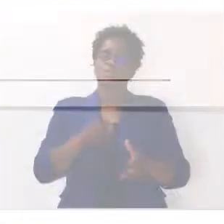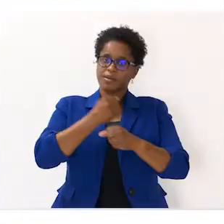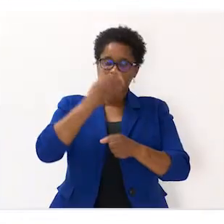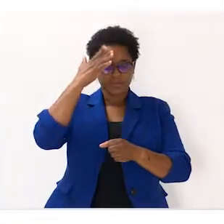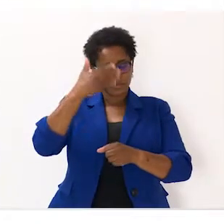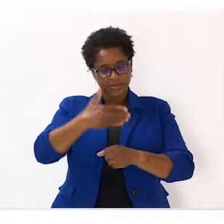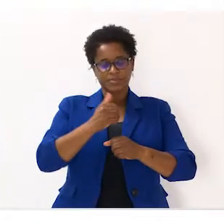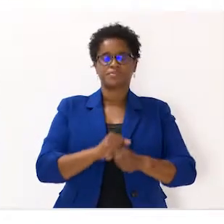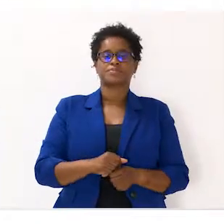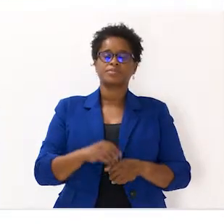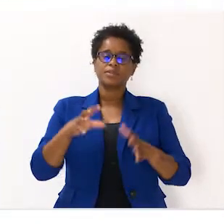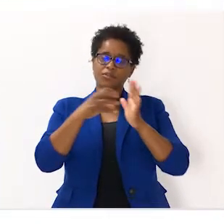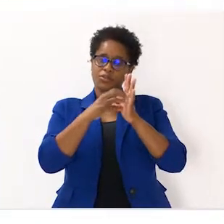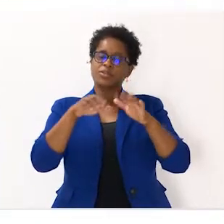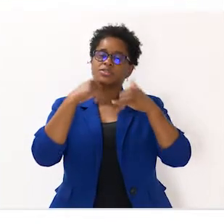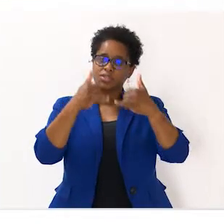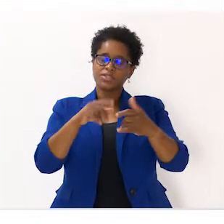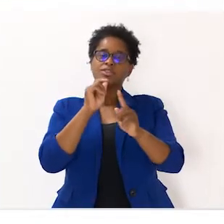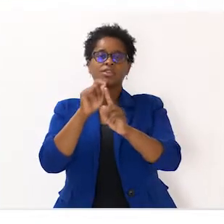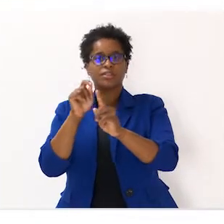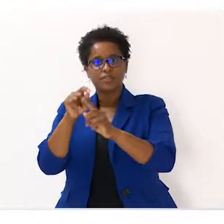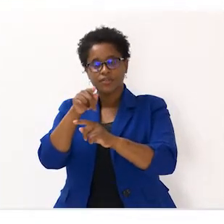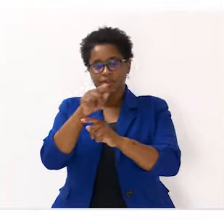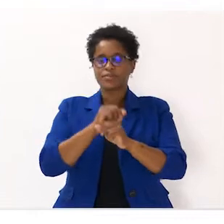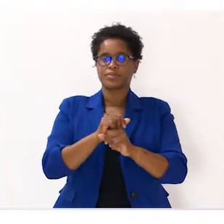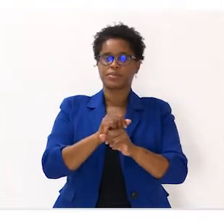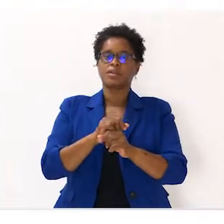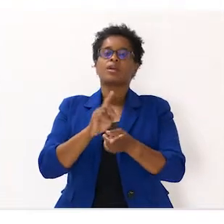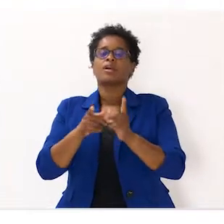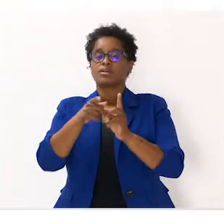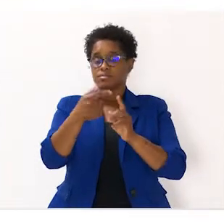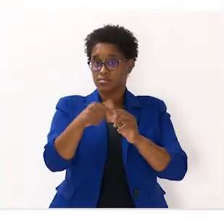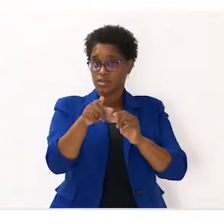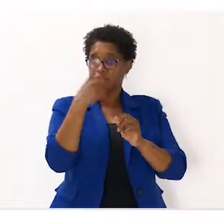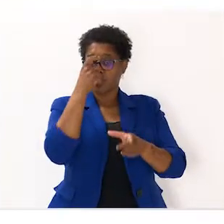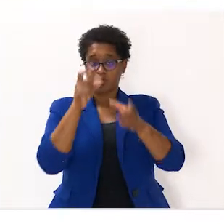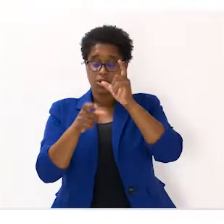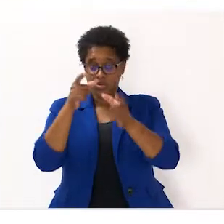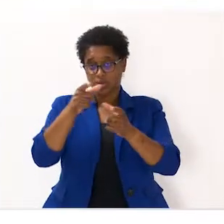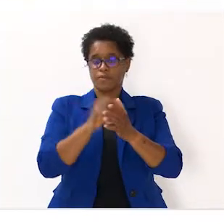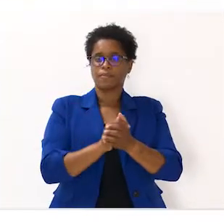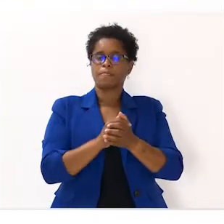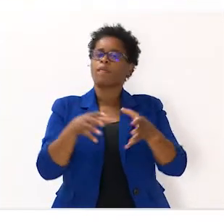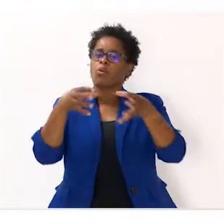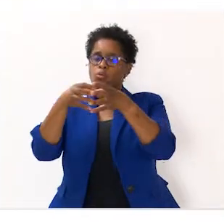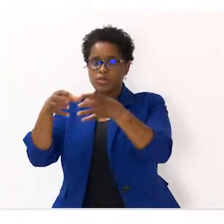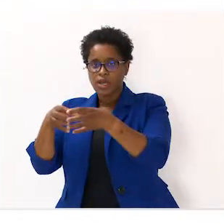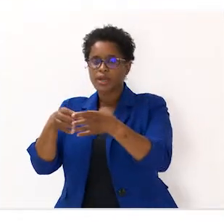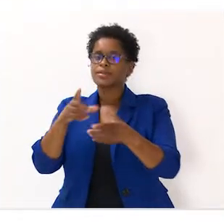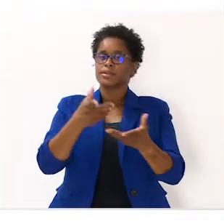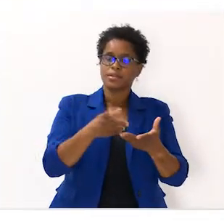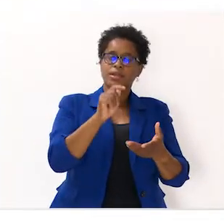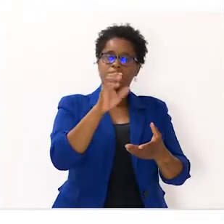Exercício 1. Das figuras seguintes, identifique a que corresponde a uma população, comunidade